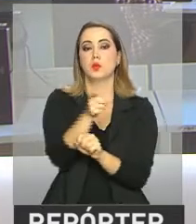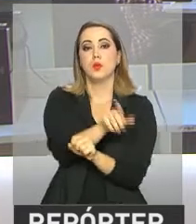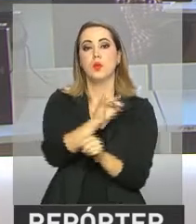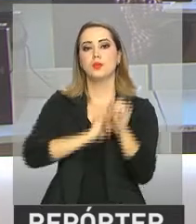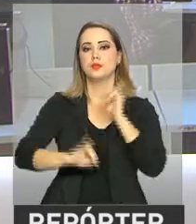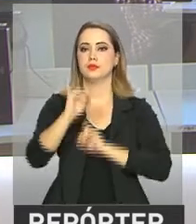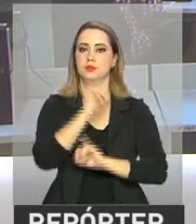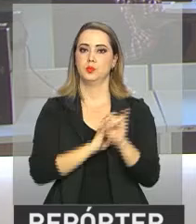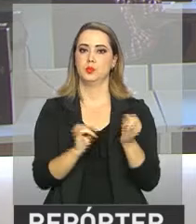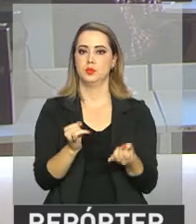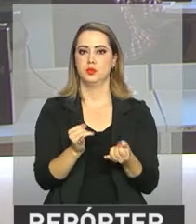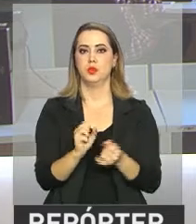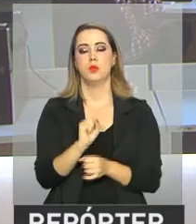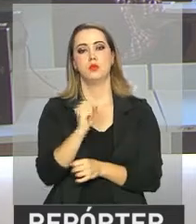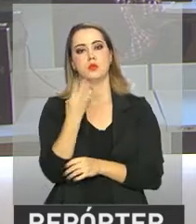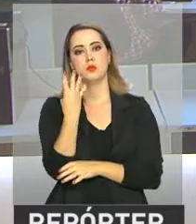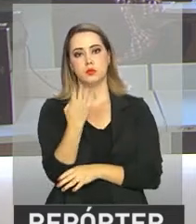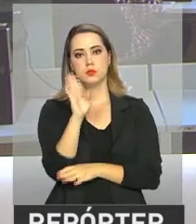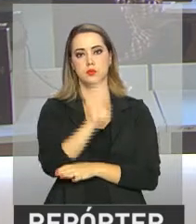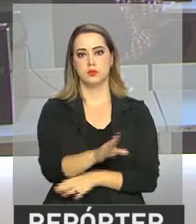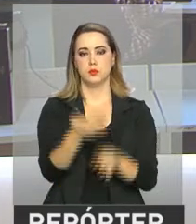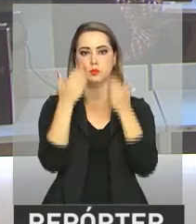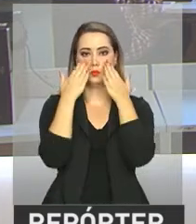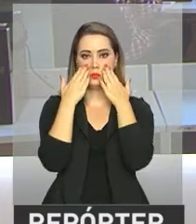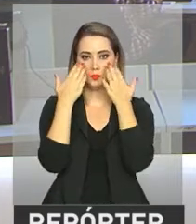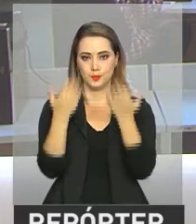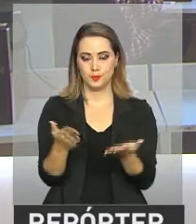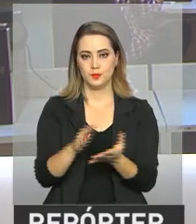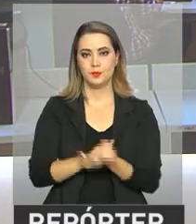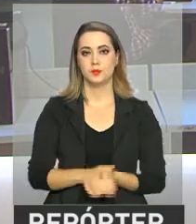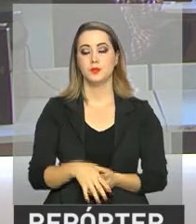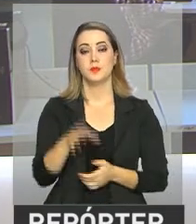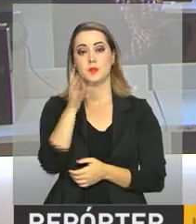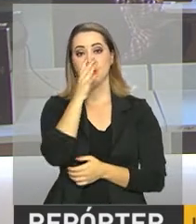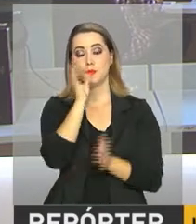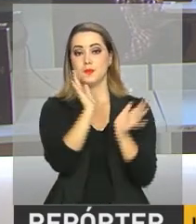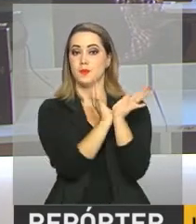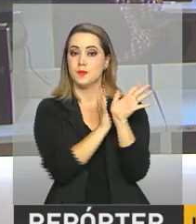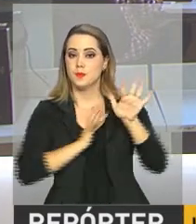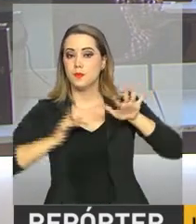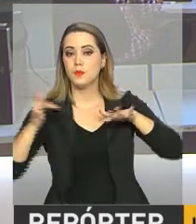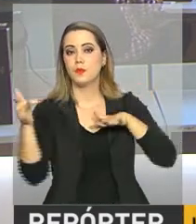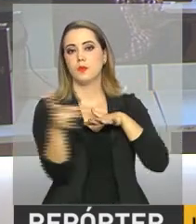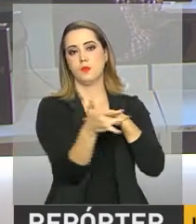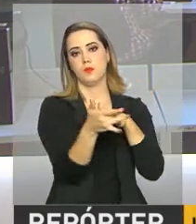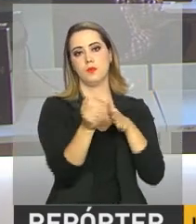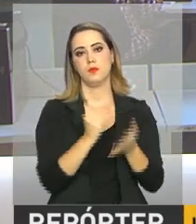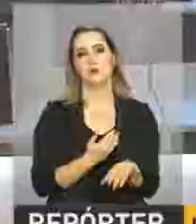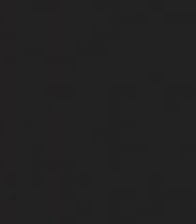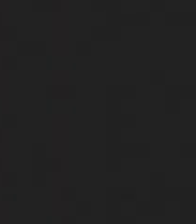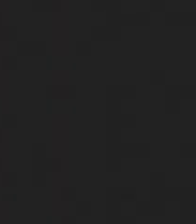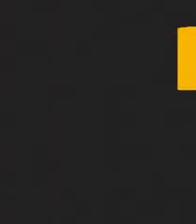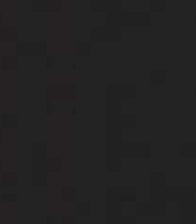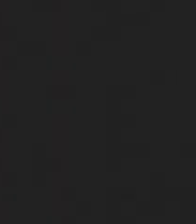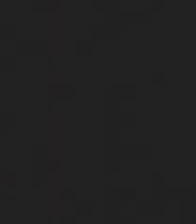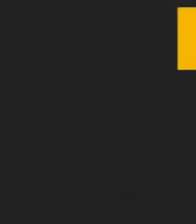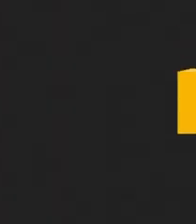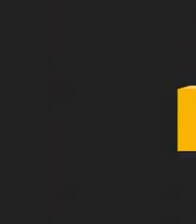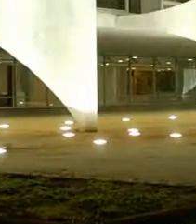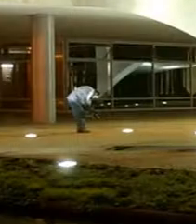momento com outras informações o às quatro da tarde na próxima edição acompanhe as novidades também pelas nossas redes sociais